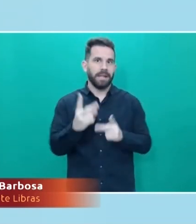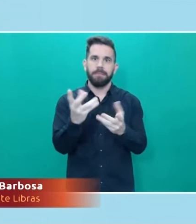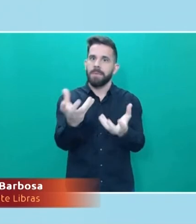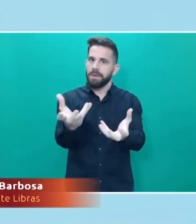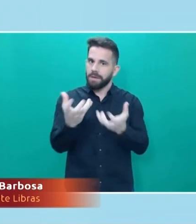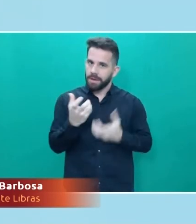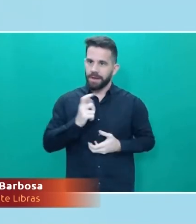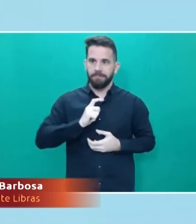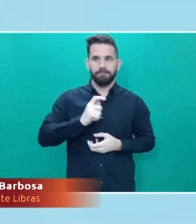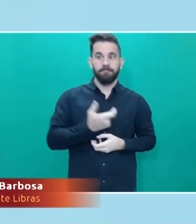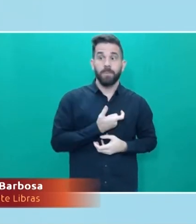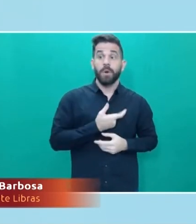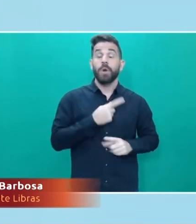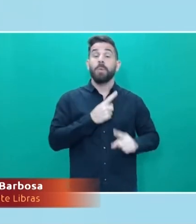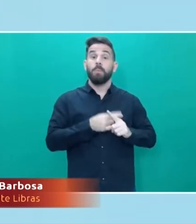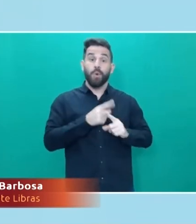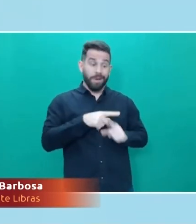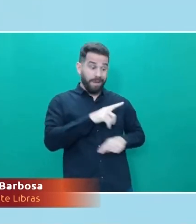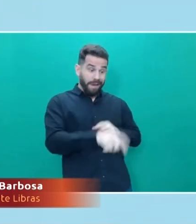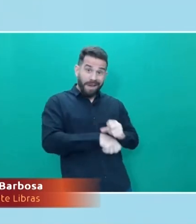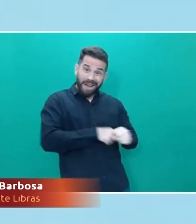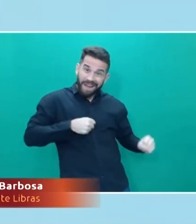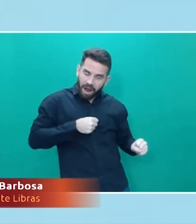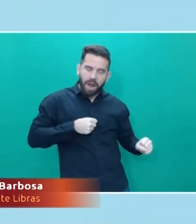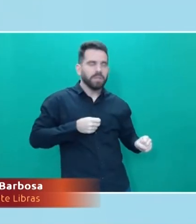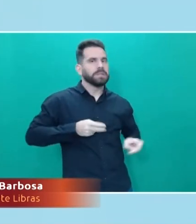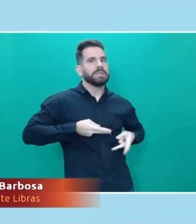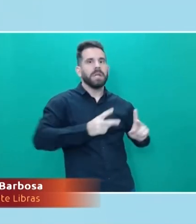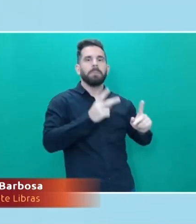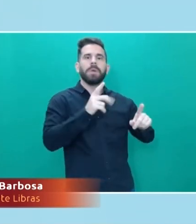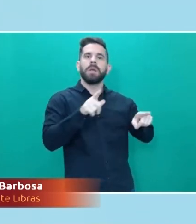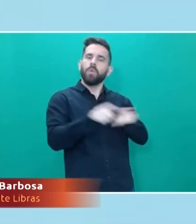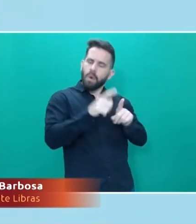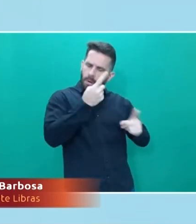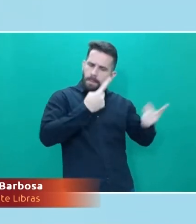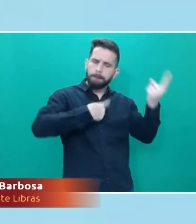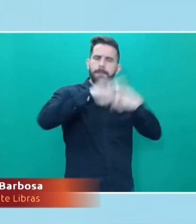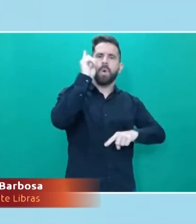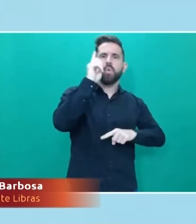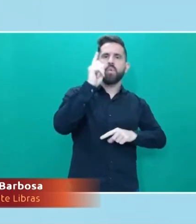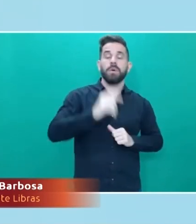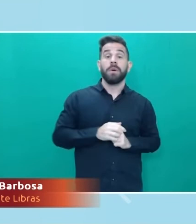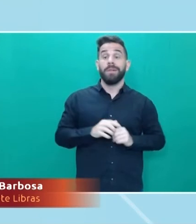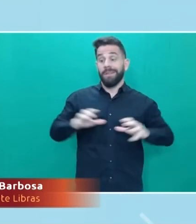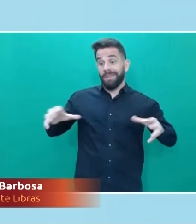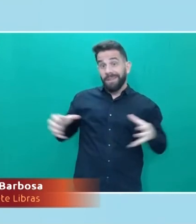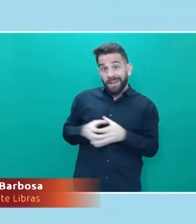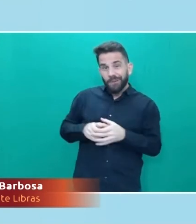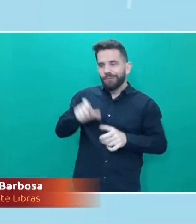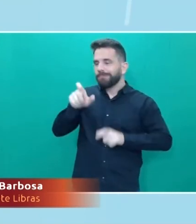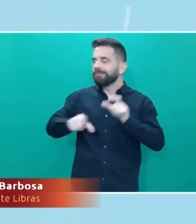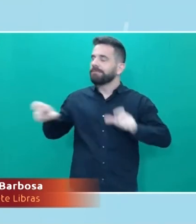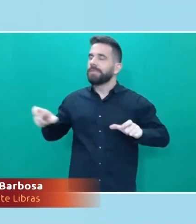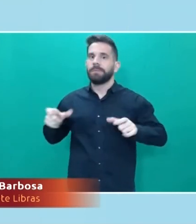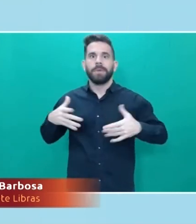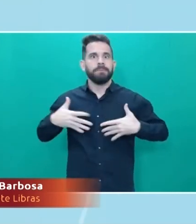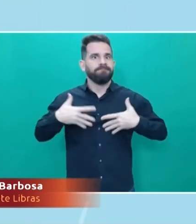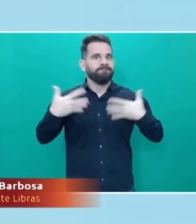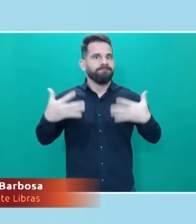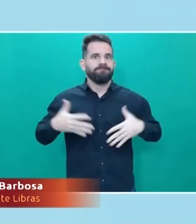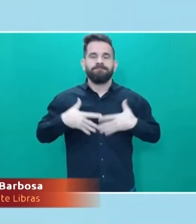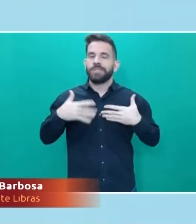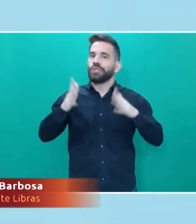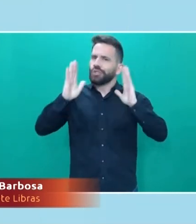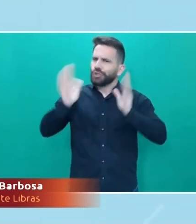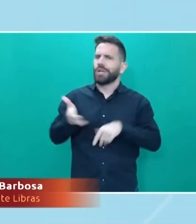arte marcial é uma arte de superação e meu pessoal está muito empolgado, muito entusiasmado. Nós treinamos